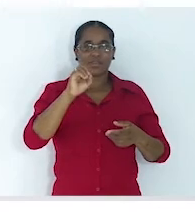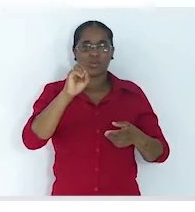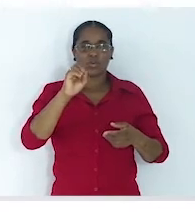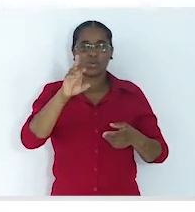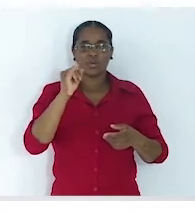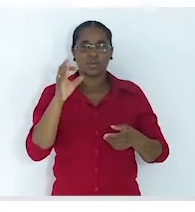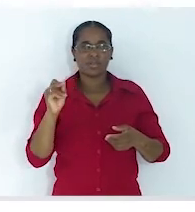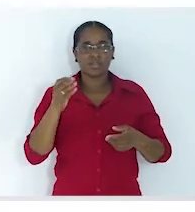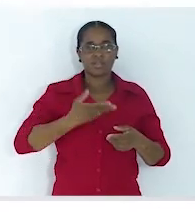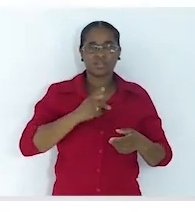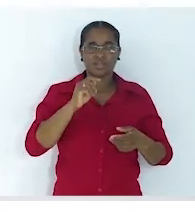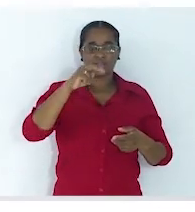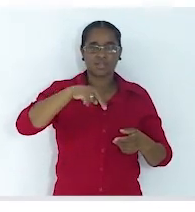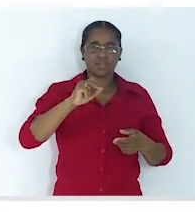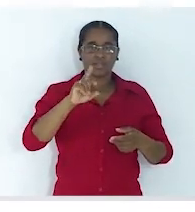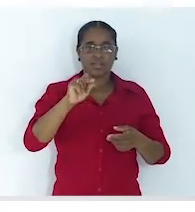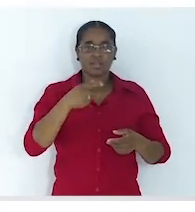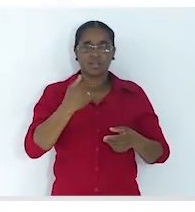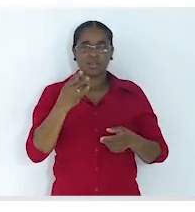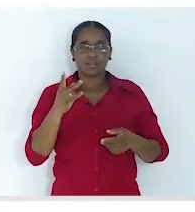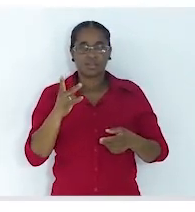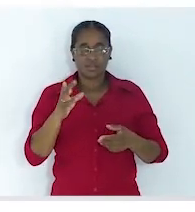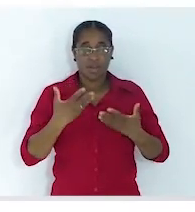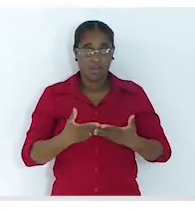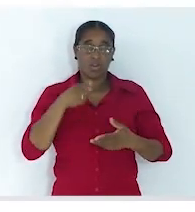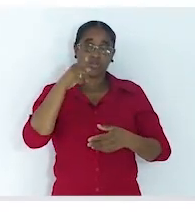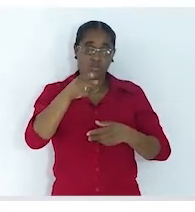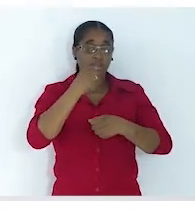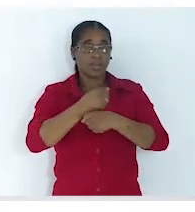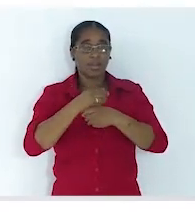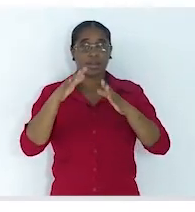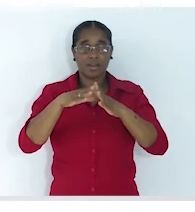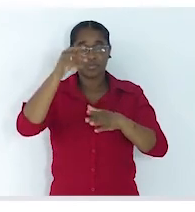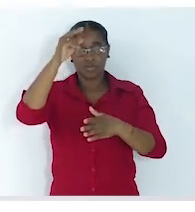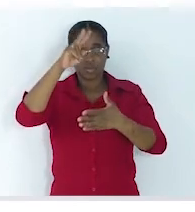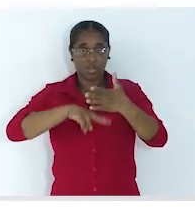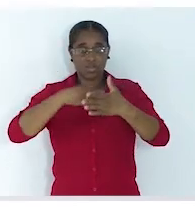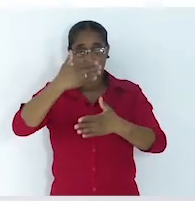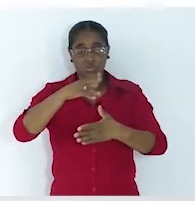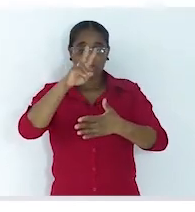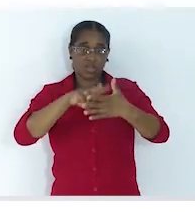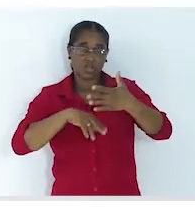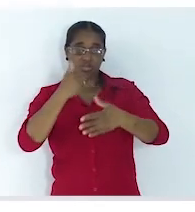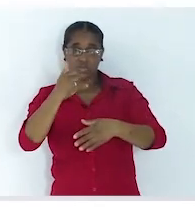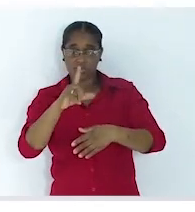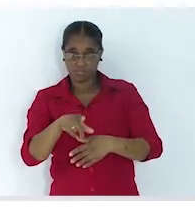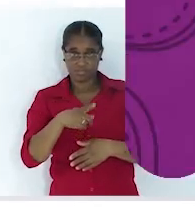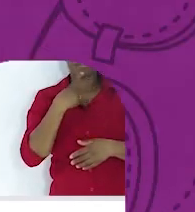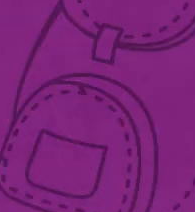E cabe agora tu trabalhares lá em casa com o texto 1 e o texto 2,